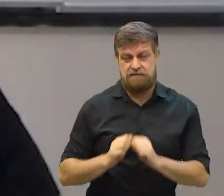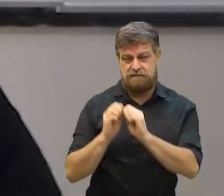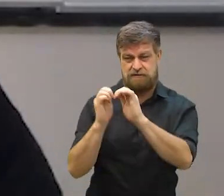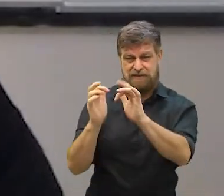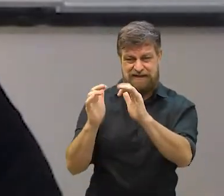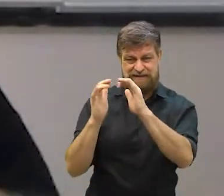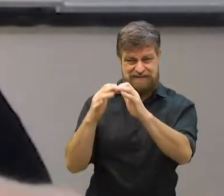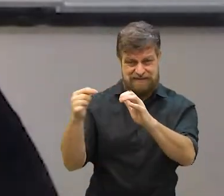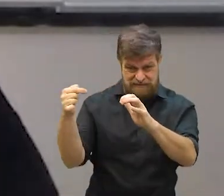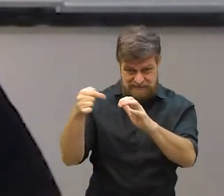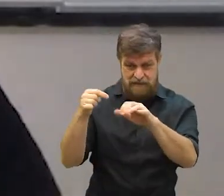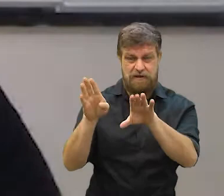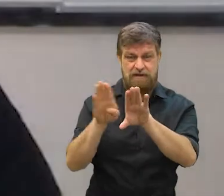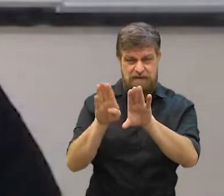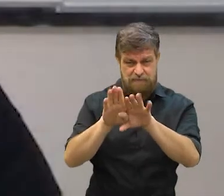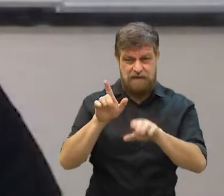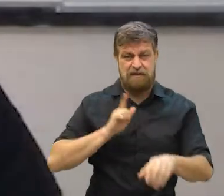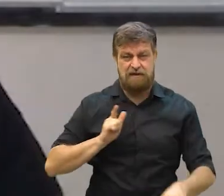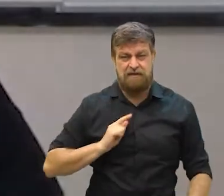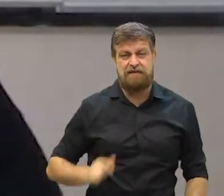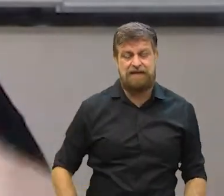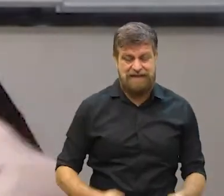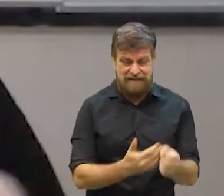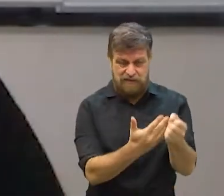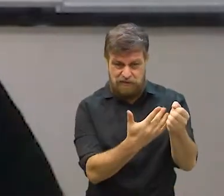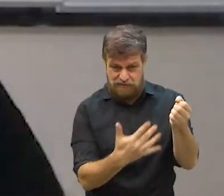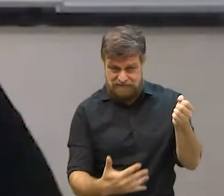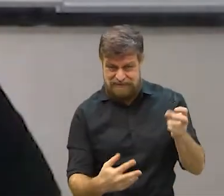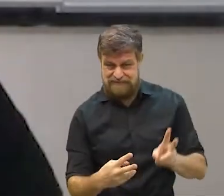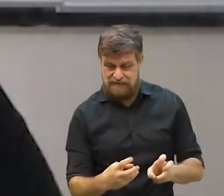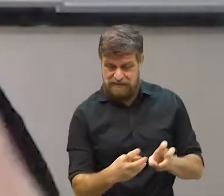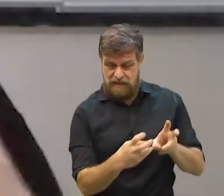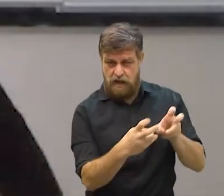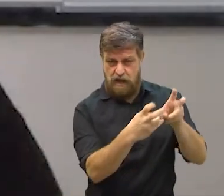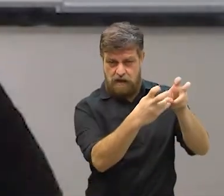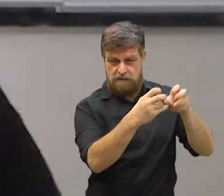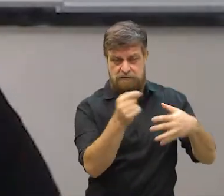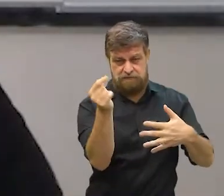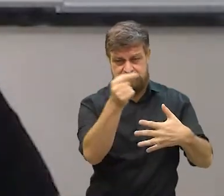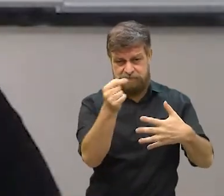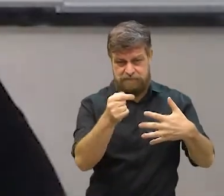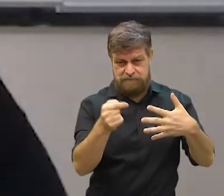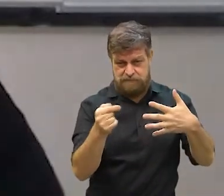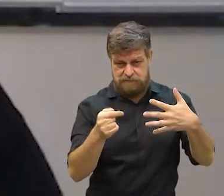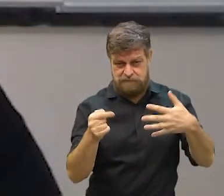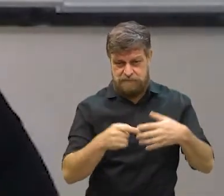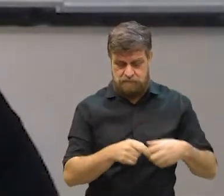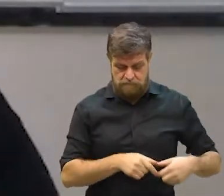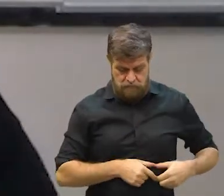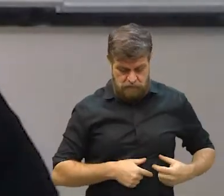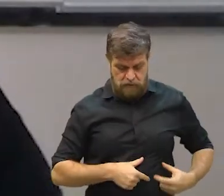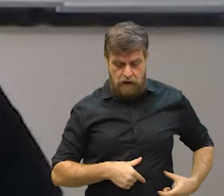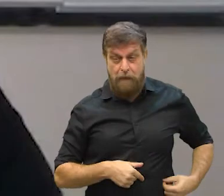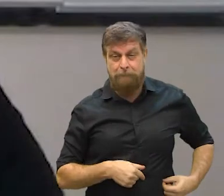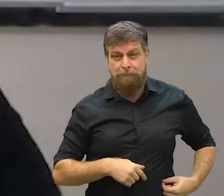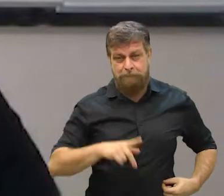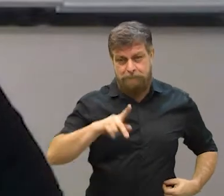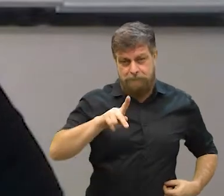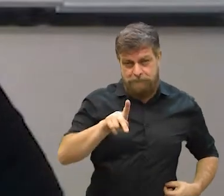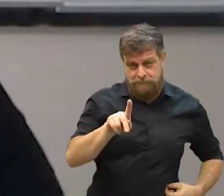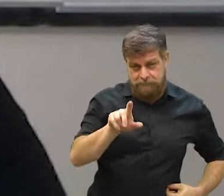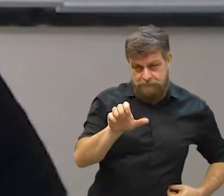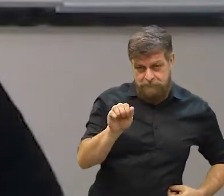é o glioblastoma, em leucemia, entre outros, câncer de pâncreas, entre outros tipos